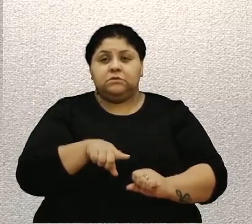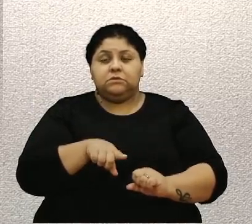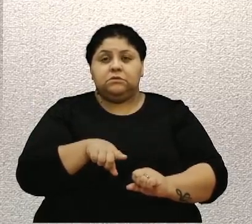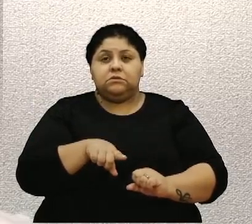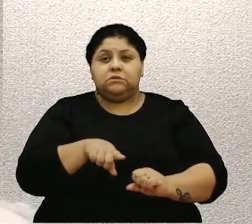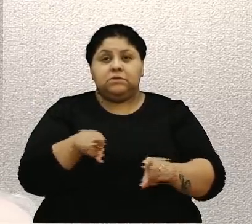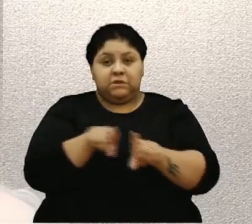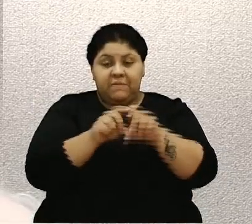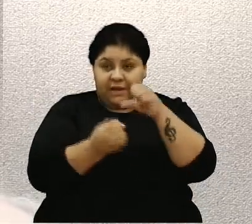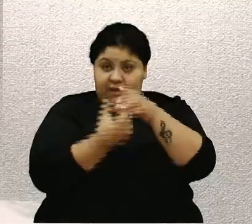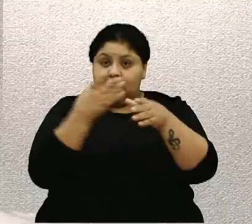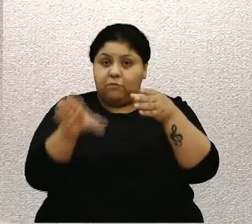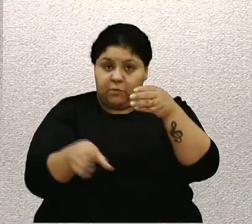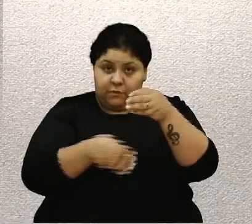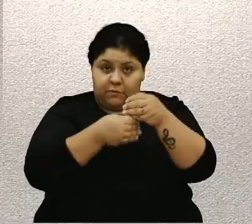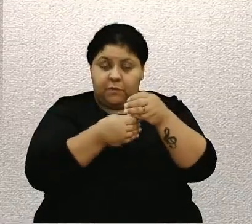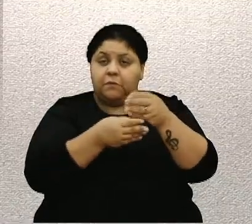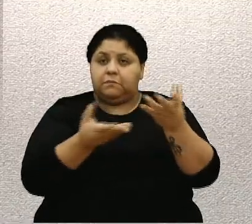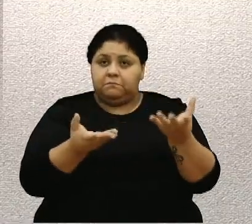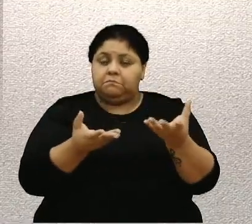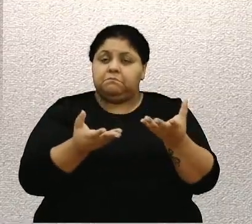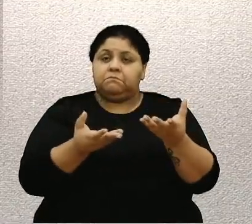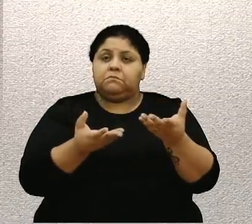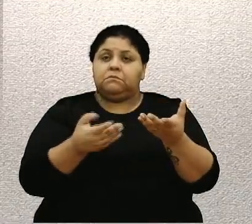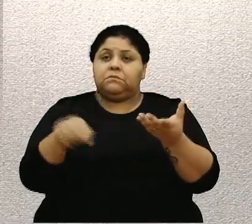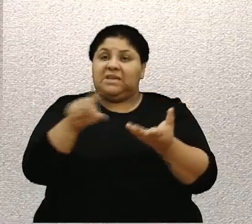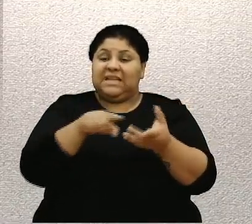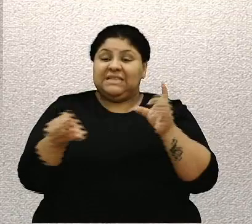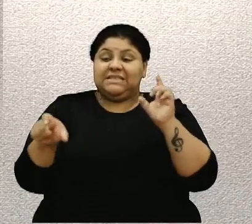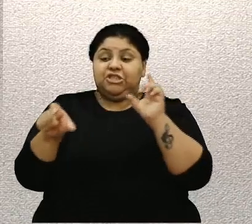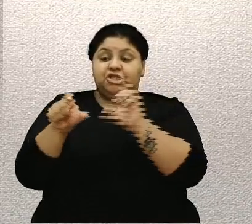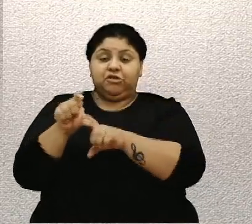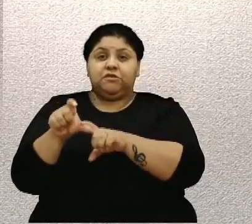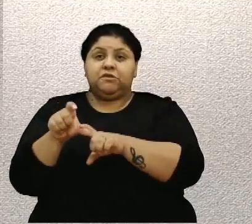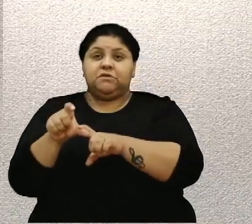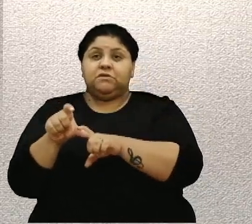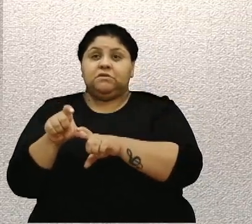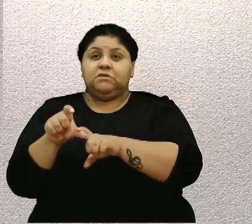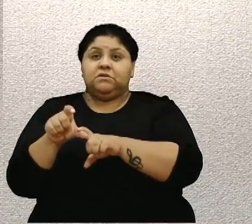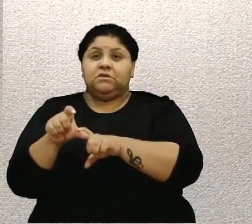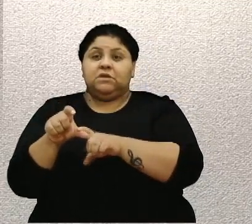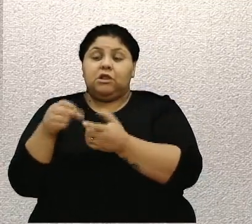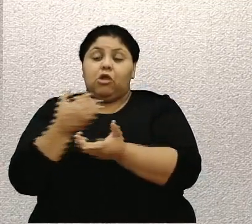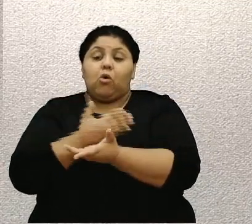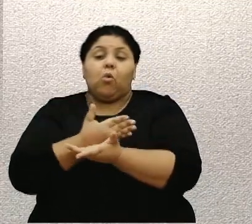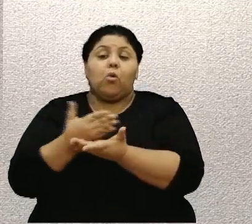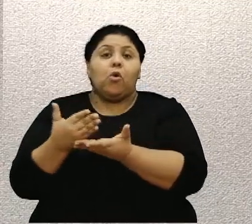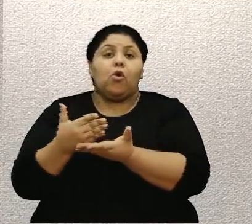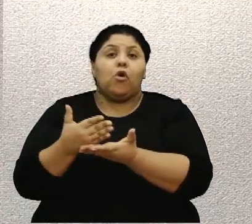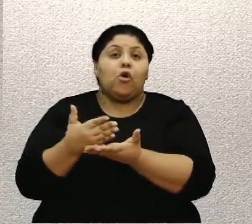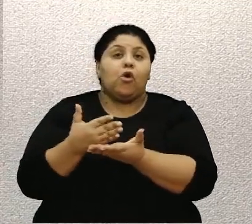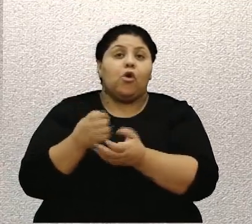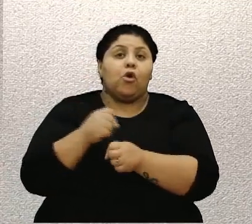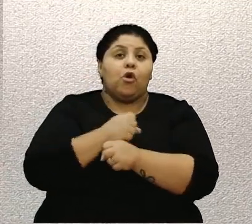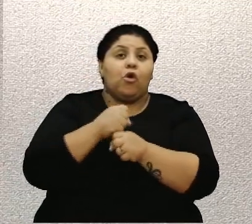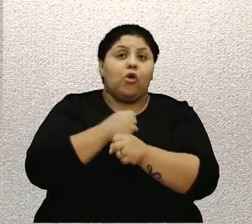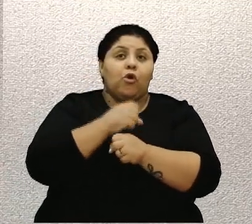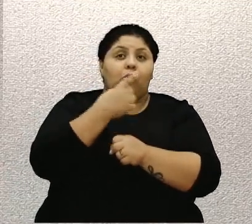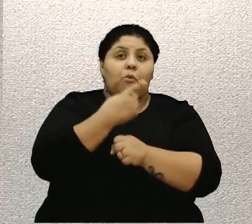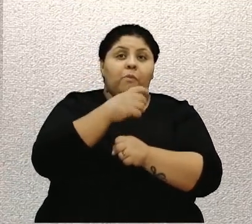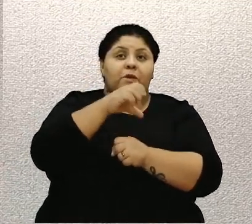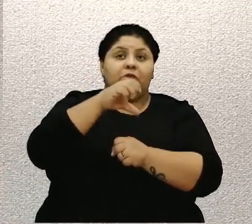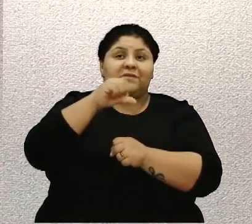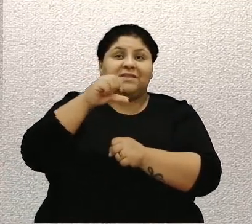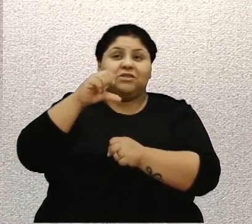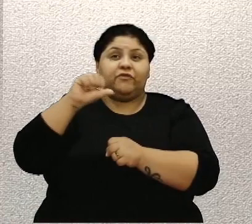emendas. A questão é que esta dívida, ela foi contraída nos anos 90, em